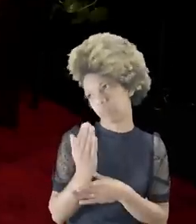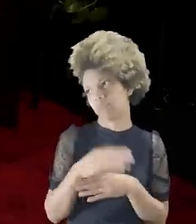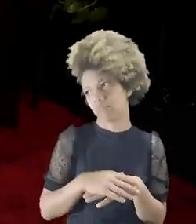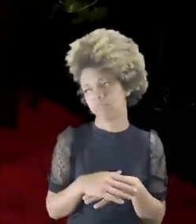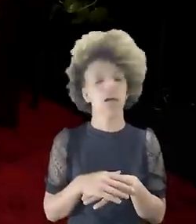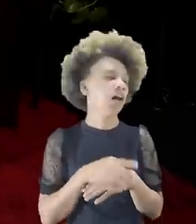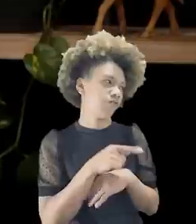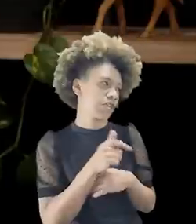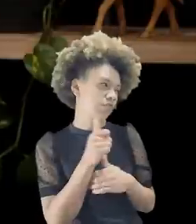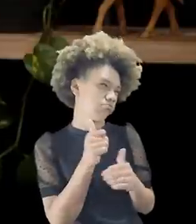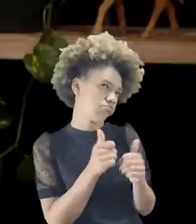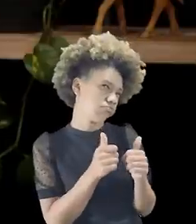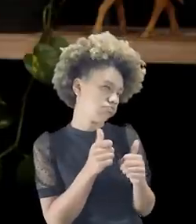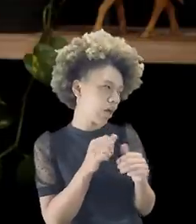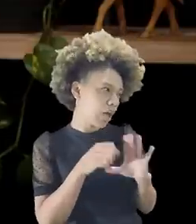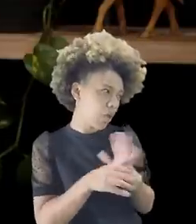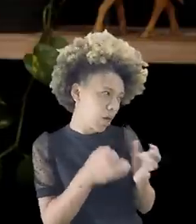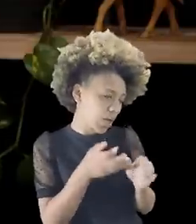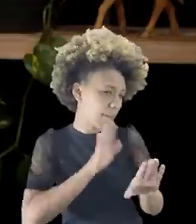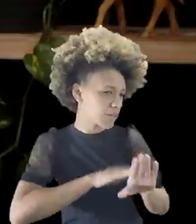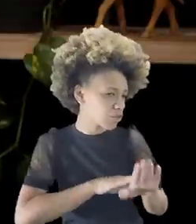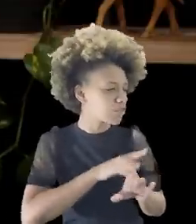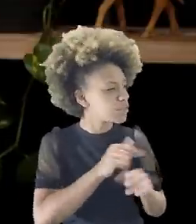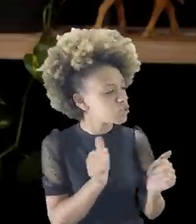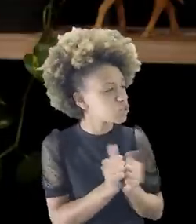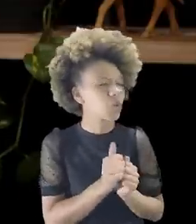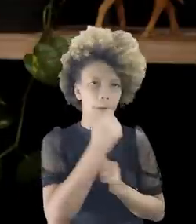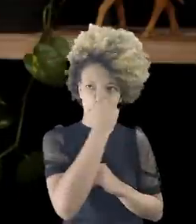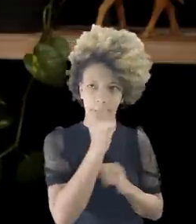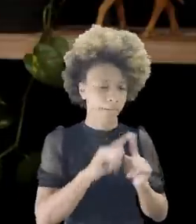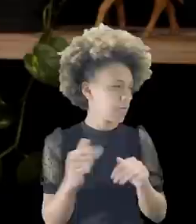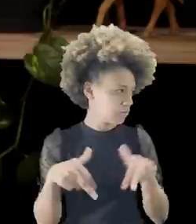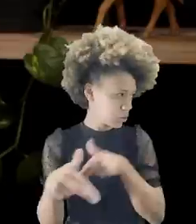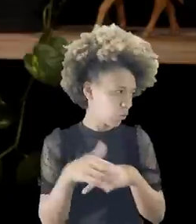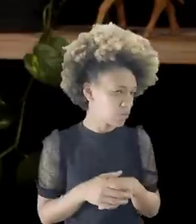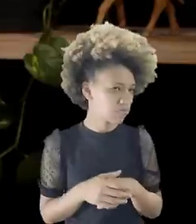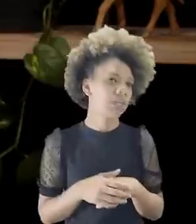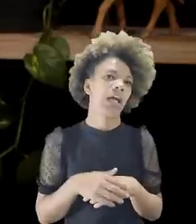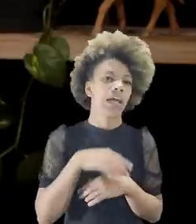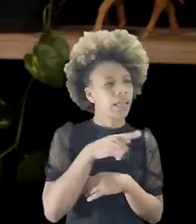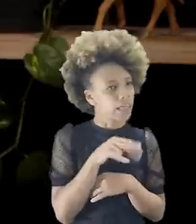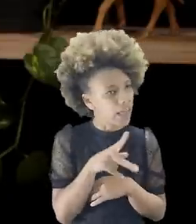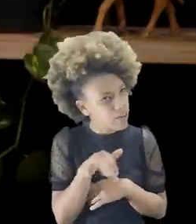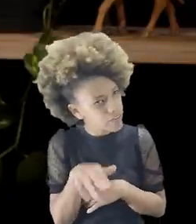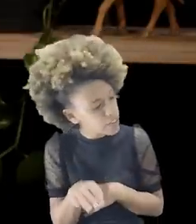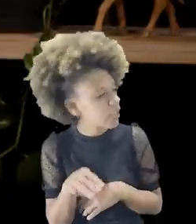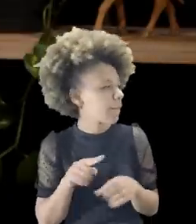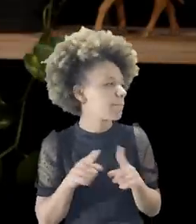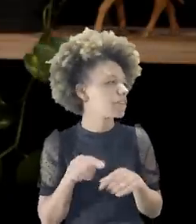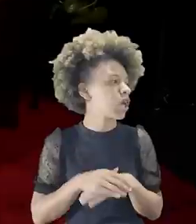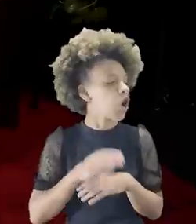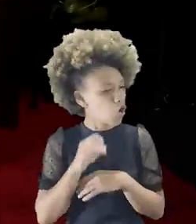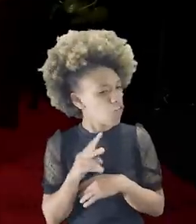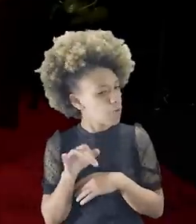eles é você jogou você falou que estava jogando eu quero pegar esse bastidores assim que você jogou contra os caras né você falou que ia vir durante tal você jogou com um